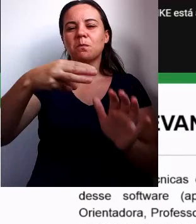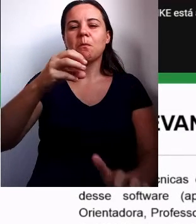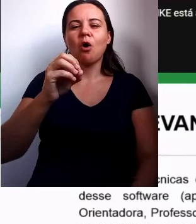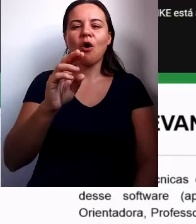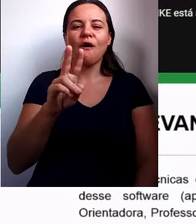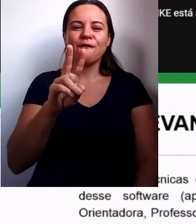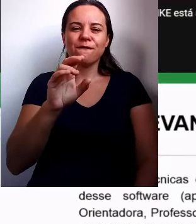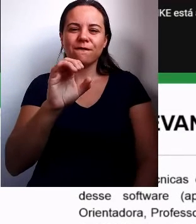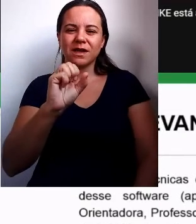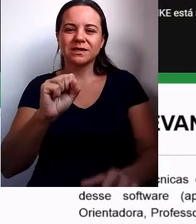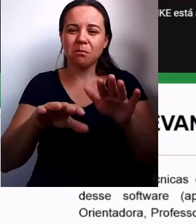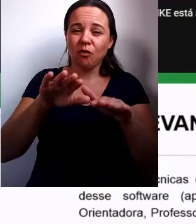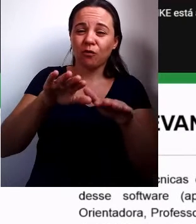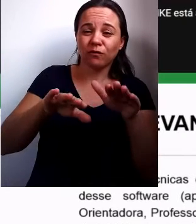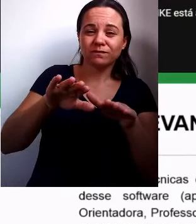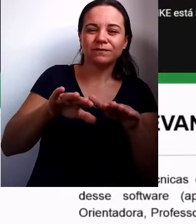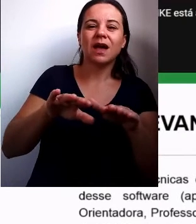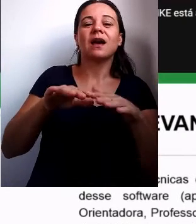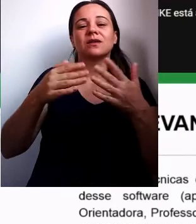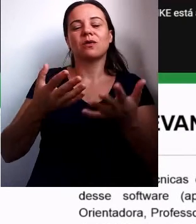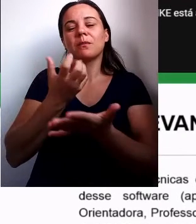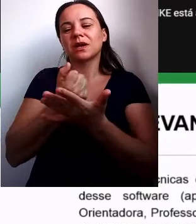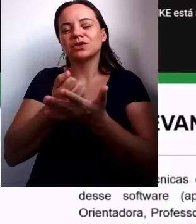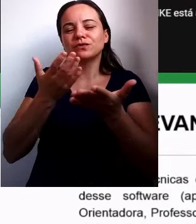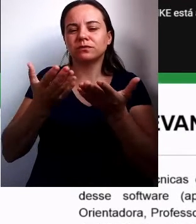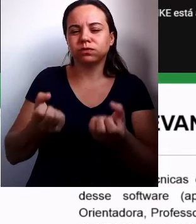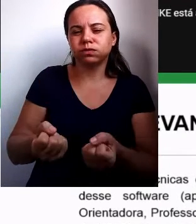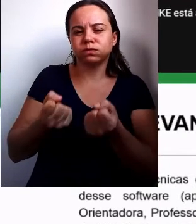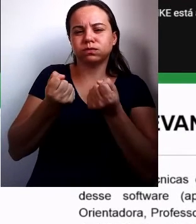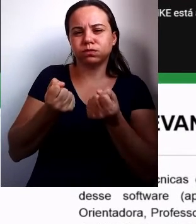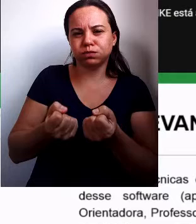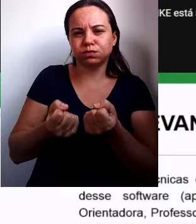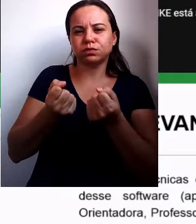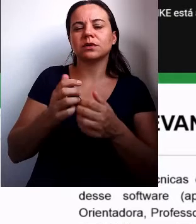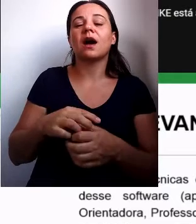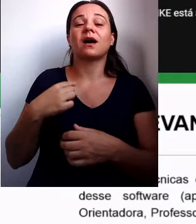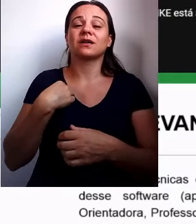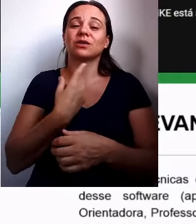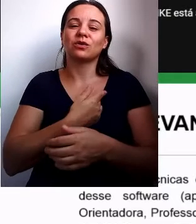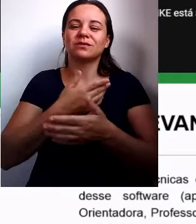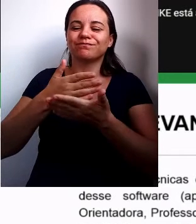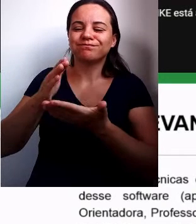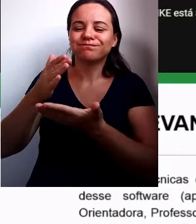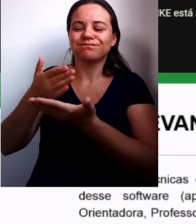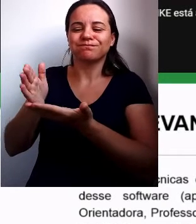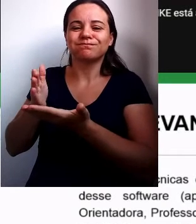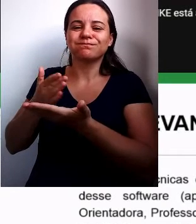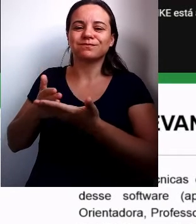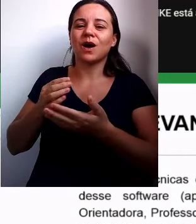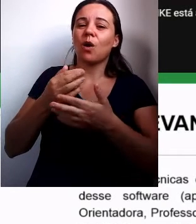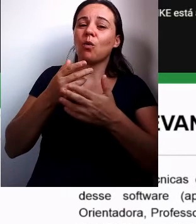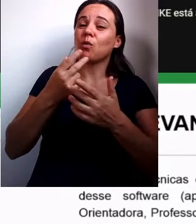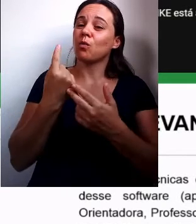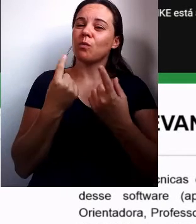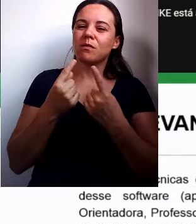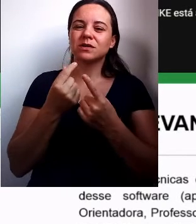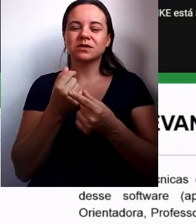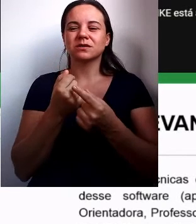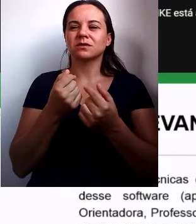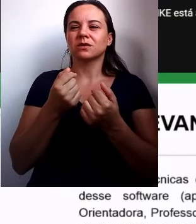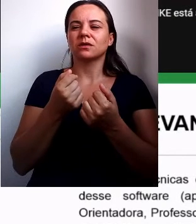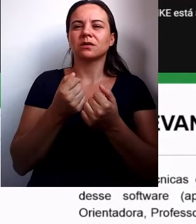dados móveis, né? Ele ficou pesado. Daí começamos a diminuir as